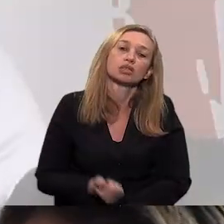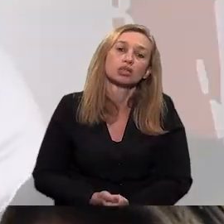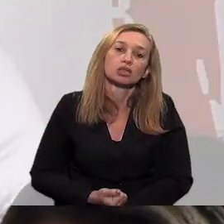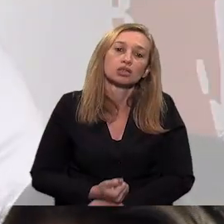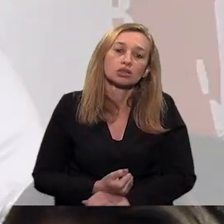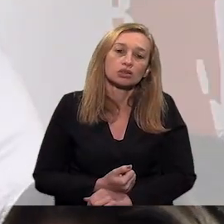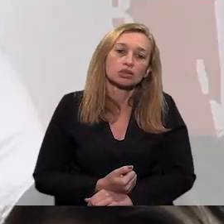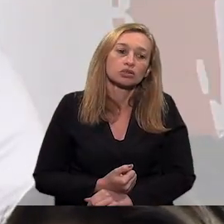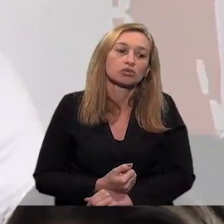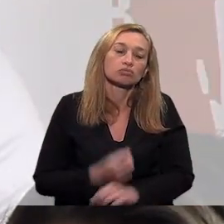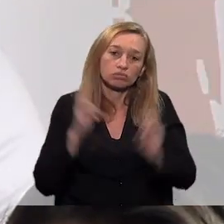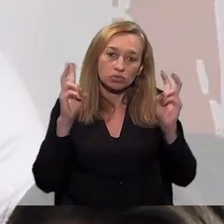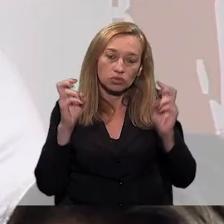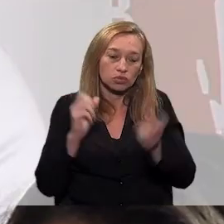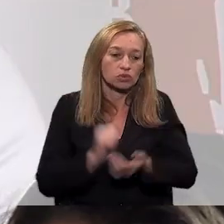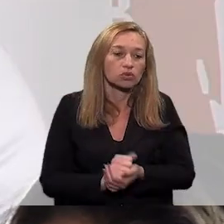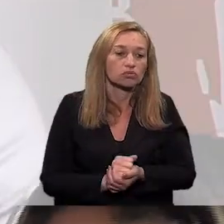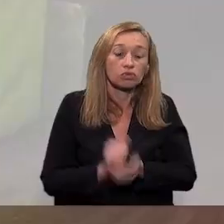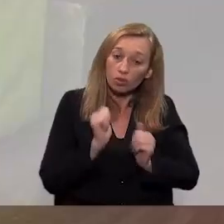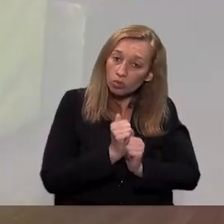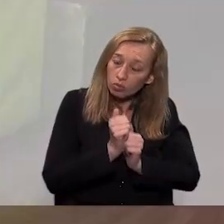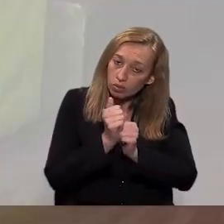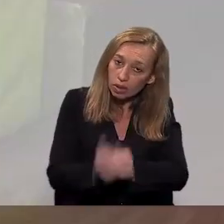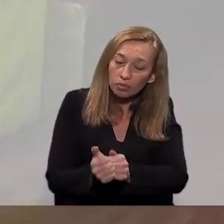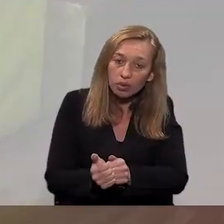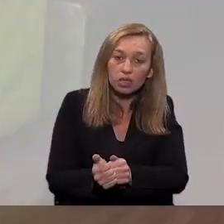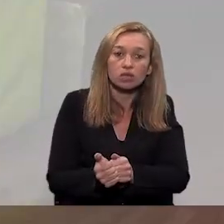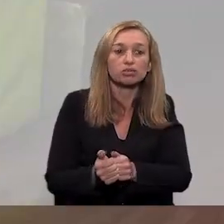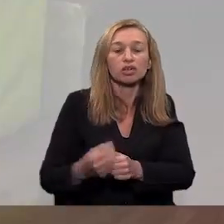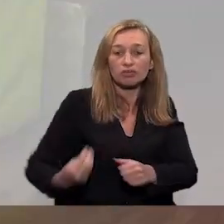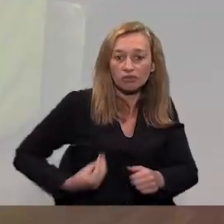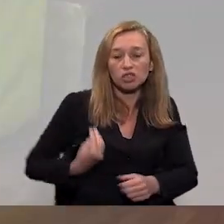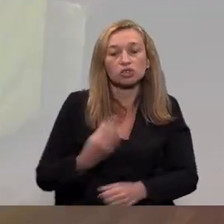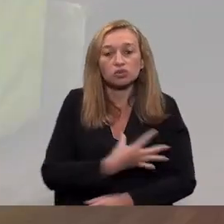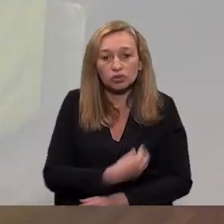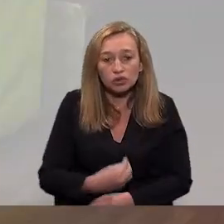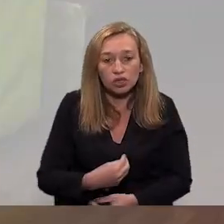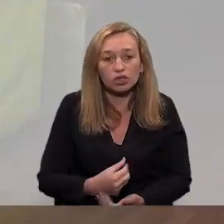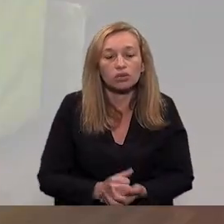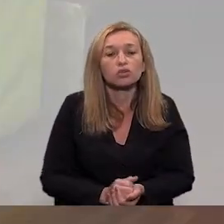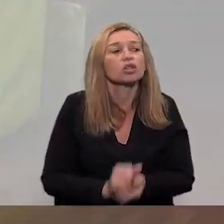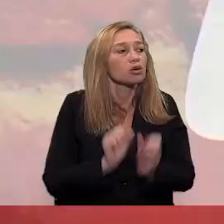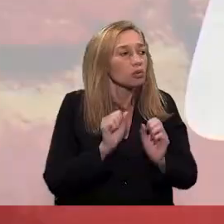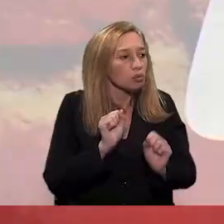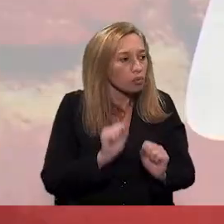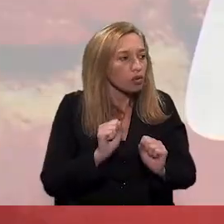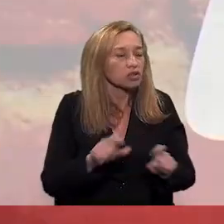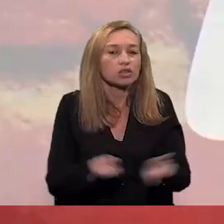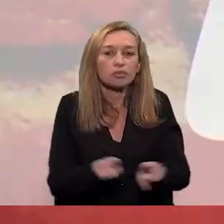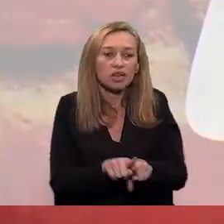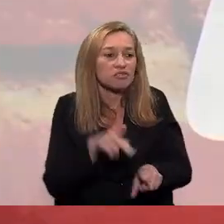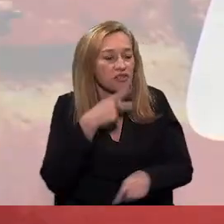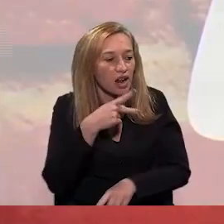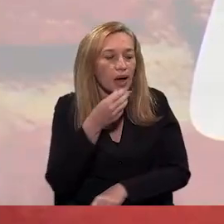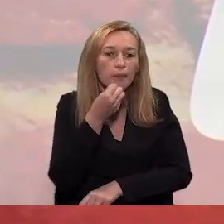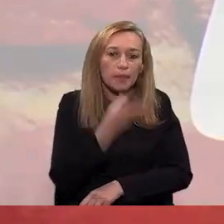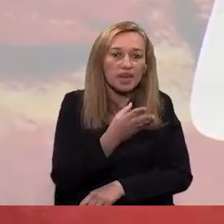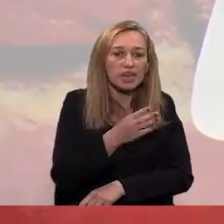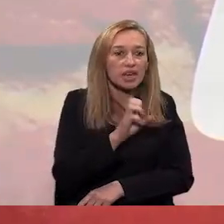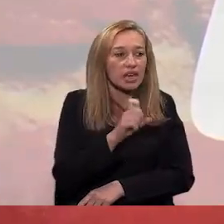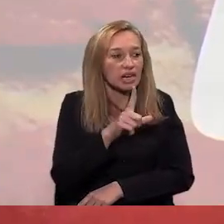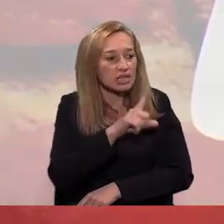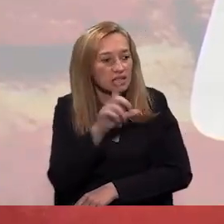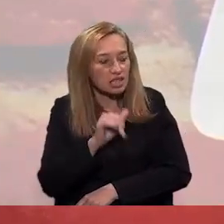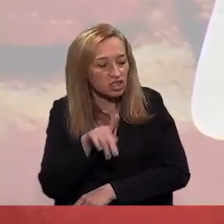nesse tipo de situação. De acompanhamento mesmo, né, da rotina do filho. Acho que quem pode também falar bem sobre esses casos é